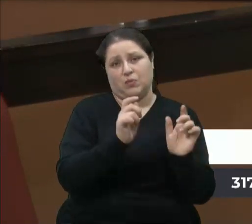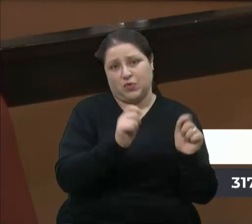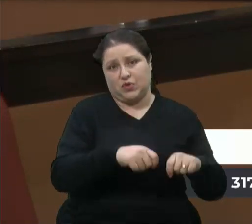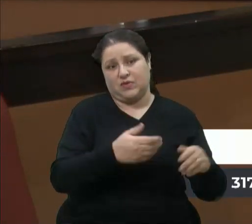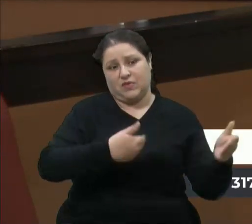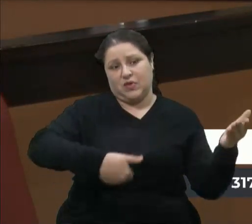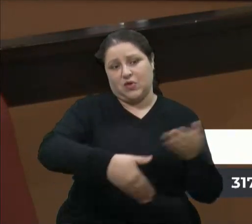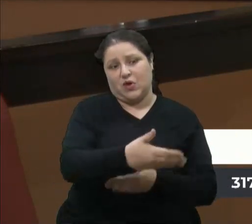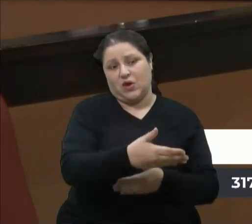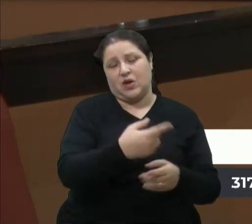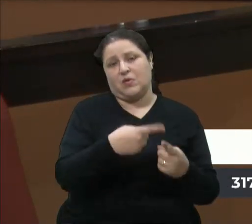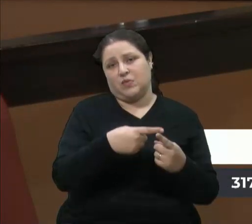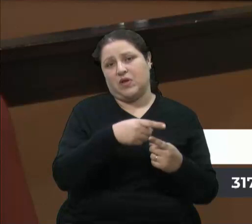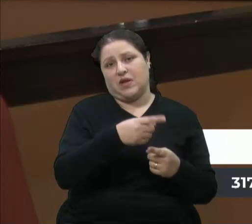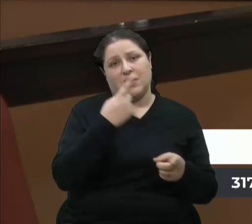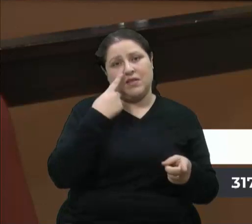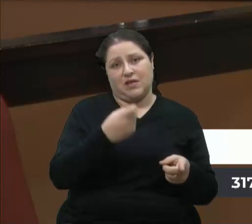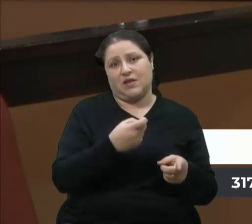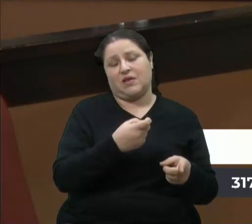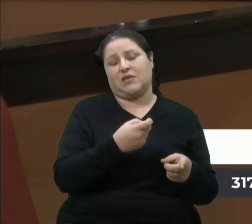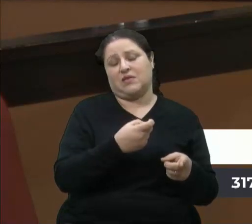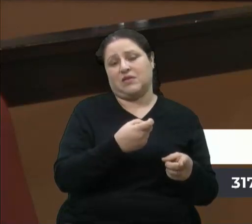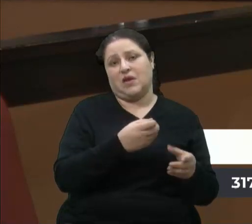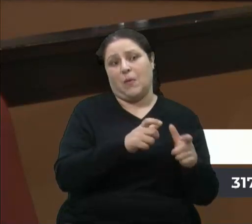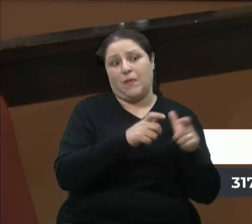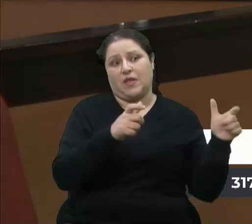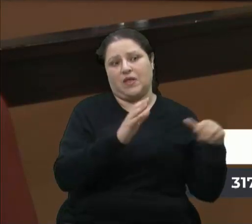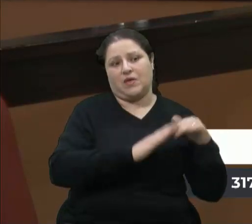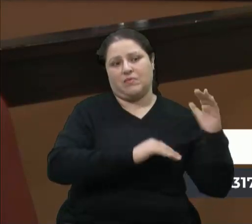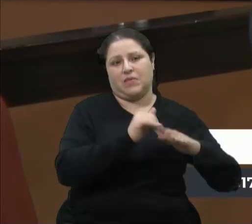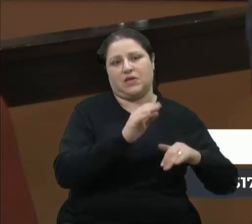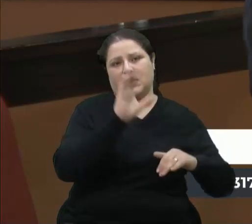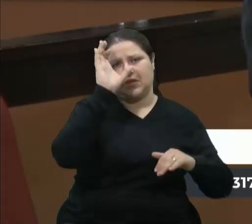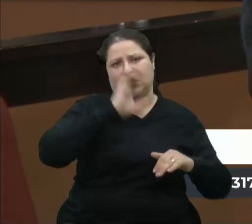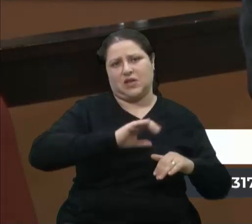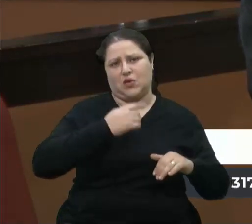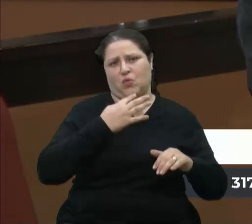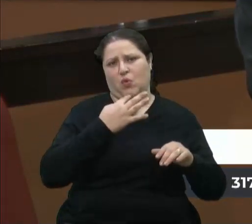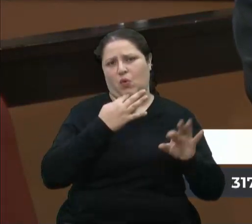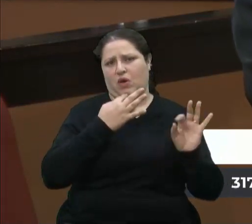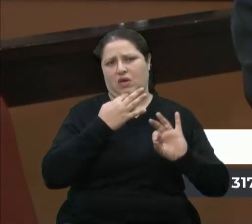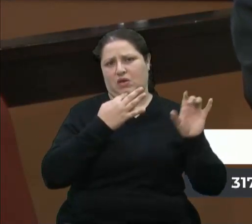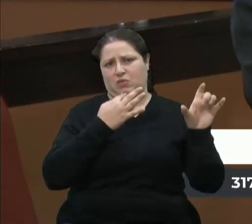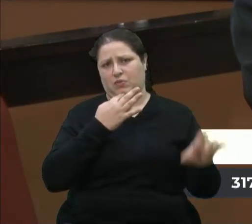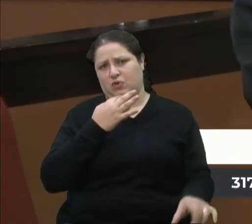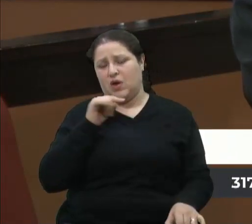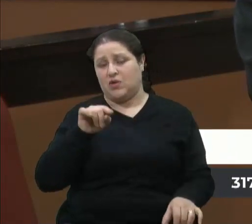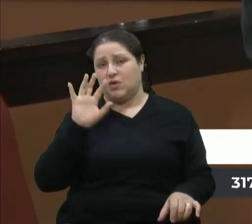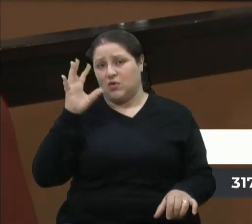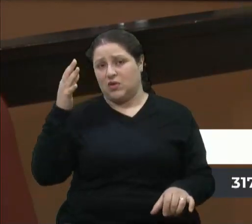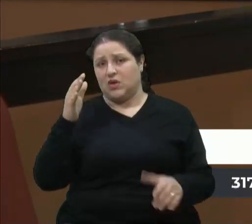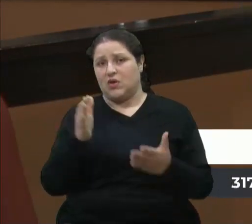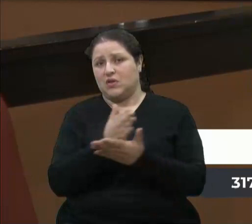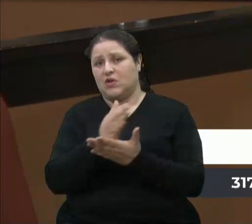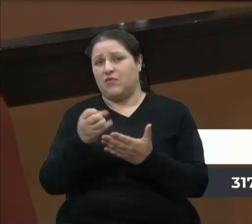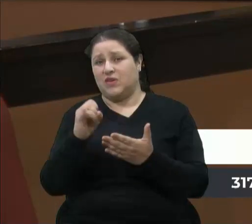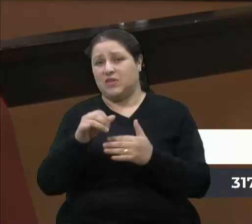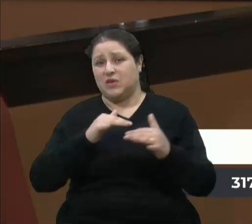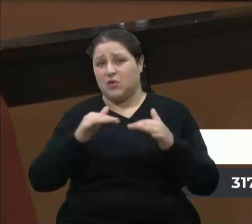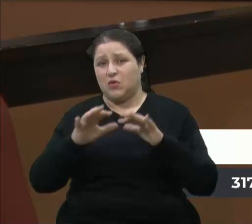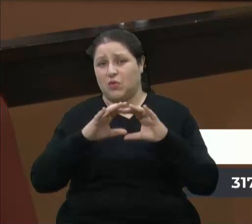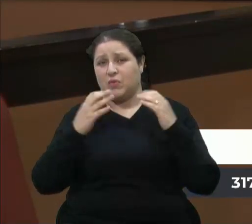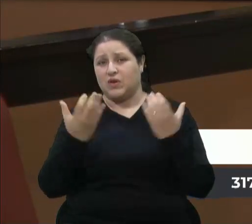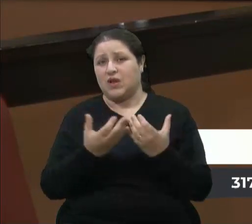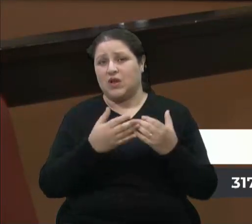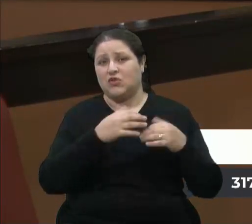ampliar a empresa, que eu nem conheço o cidadão. Então, isso é que aconteceu. Talvez se a comunidade de Galópolis não se mobilizar, talvez